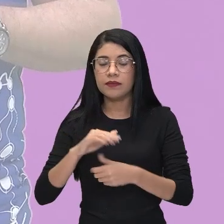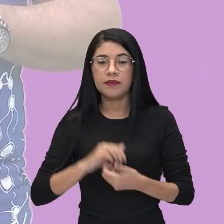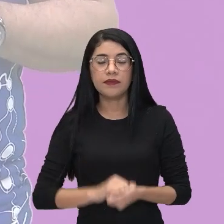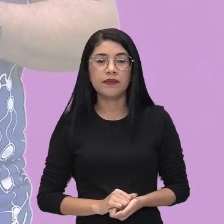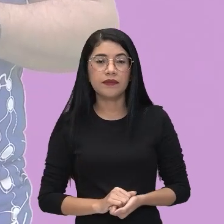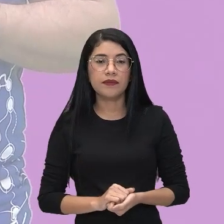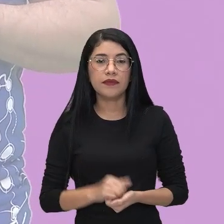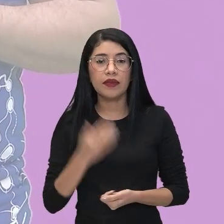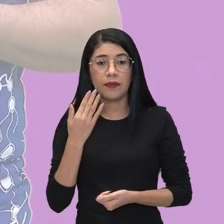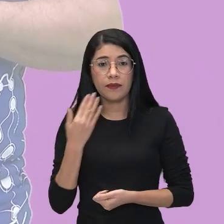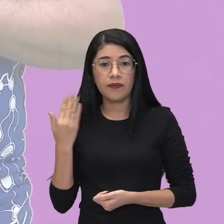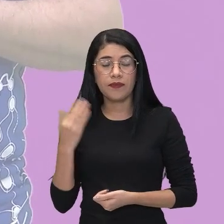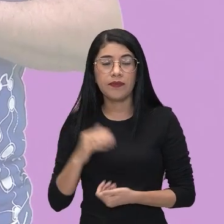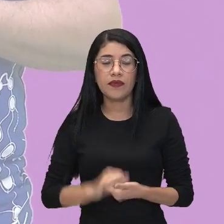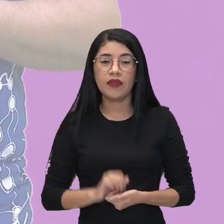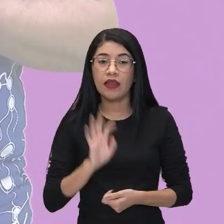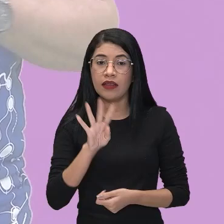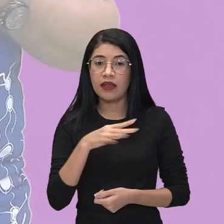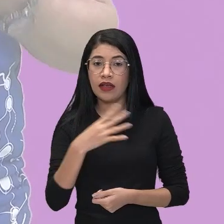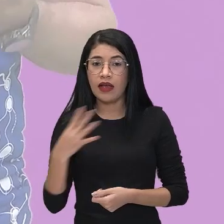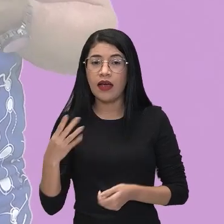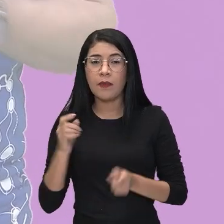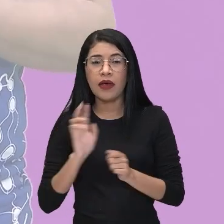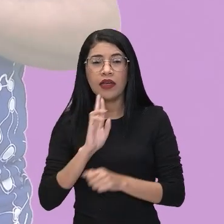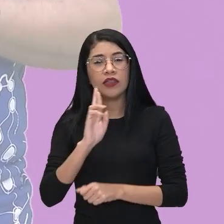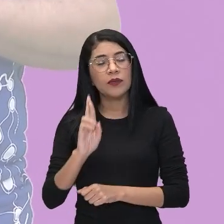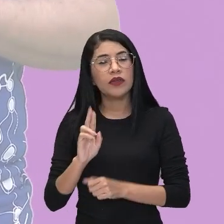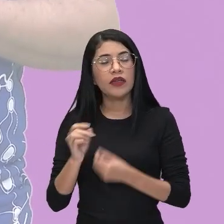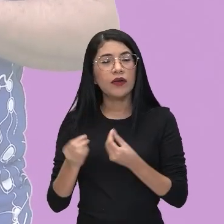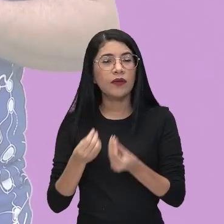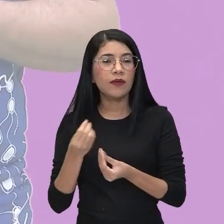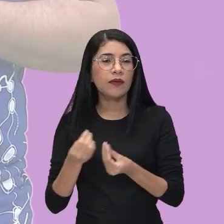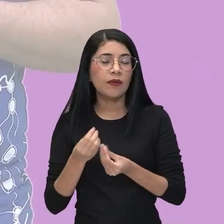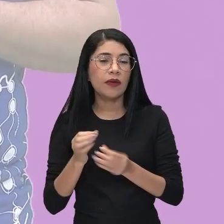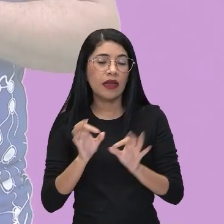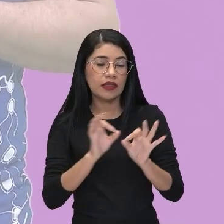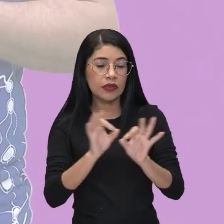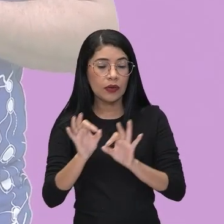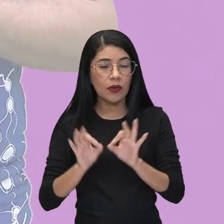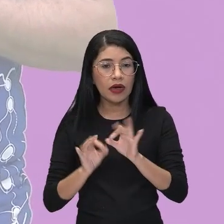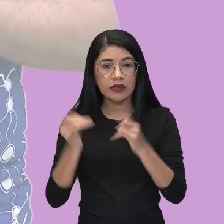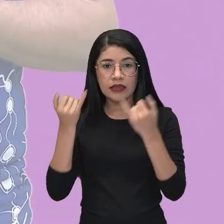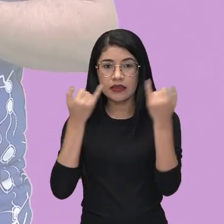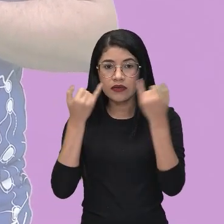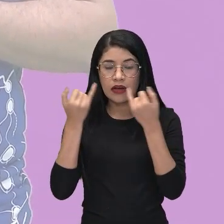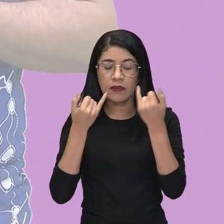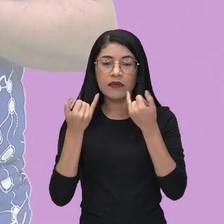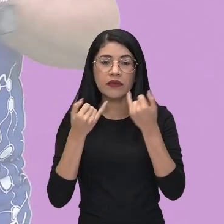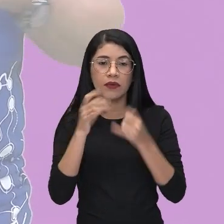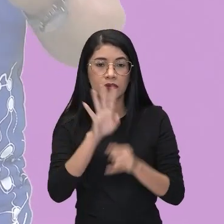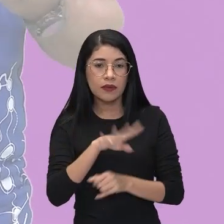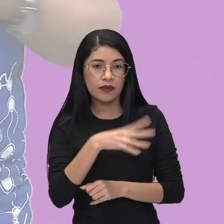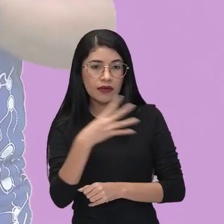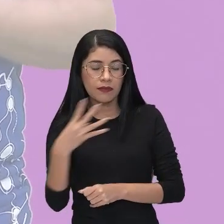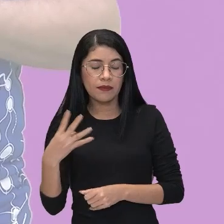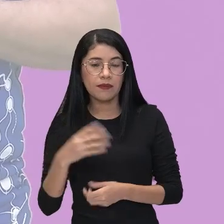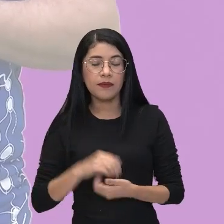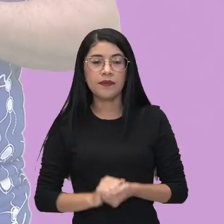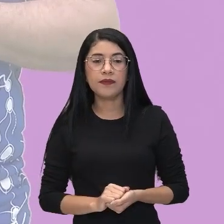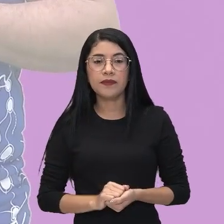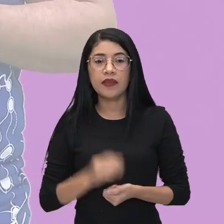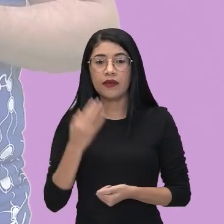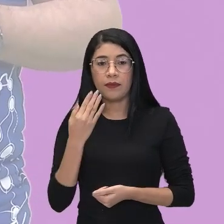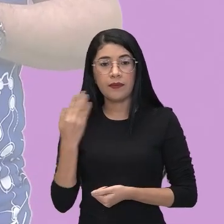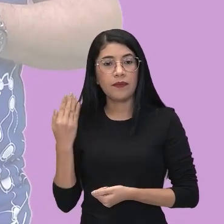aí, ó, para responder a pergunta proposta, vamos organizar os dados em um quadro. Então, observe aí o